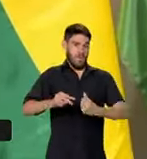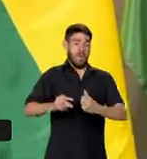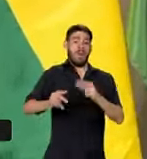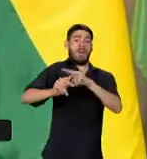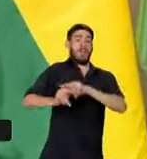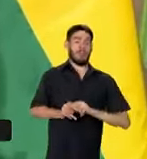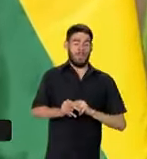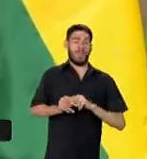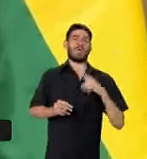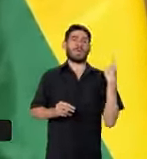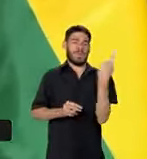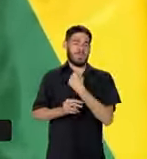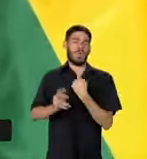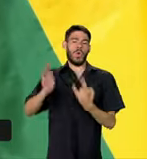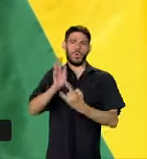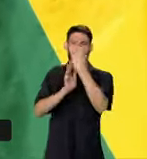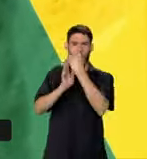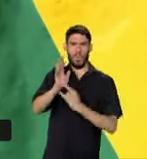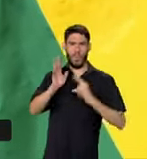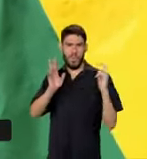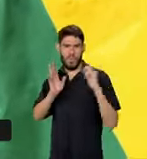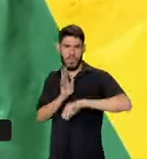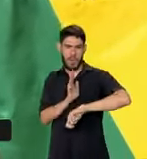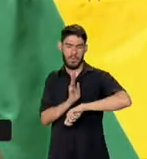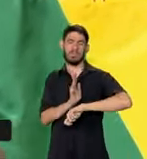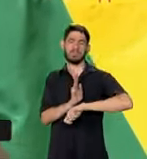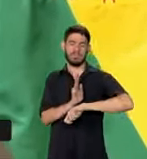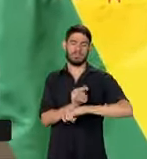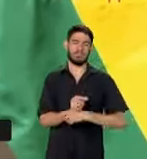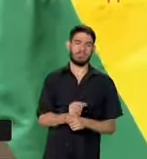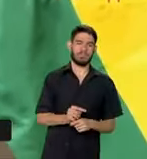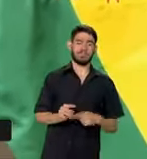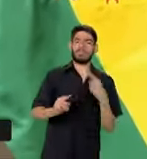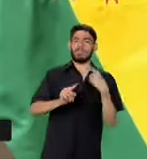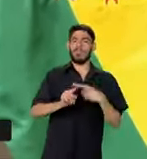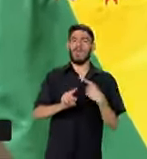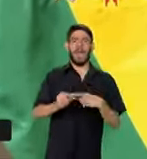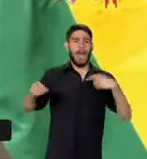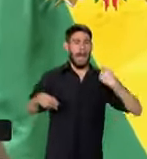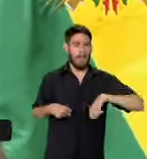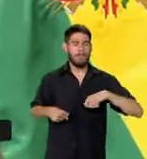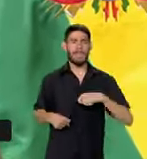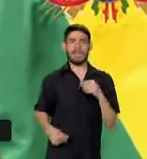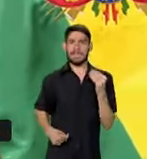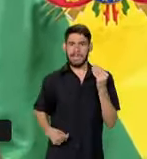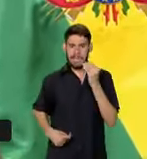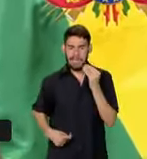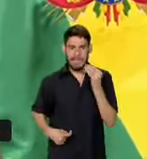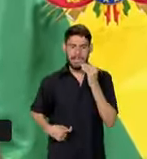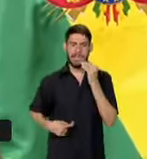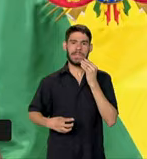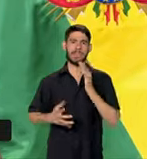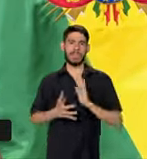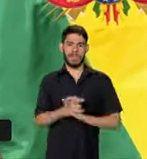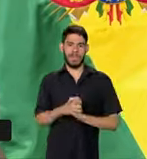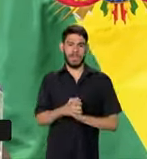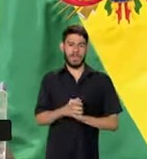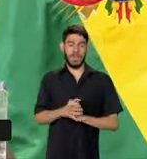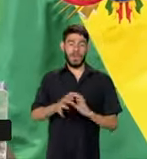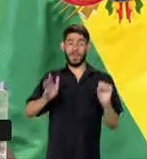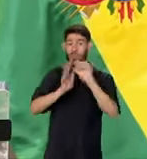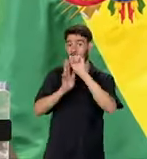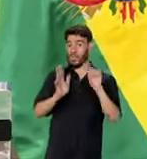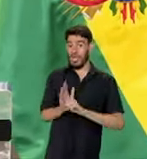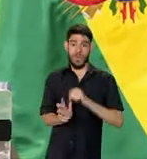que nós estamos assinando esse documento. É porque é preciso dar uma chance no século